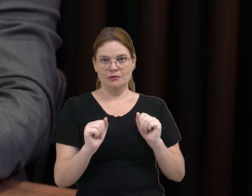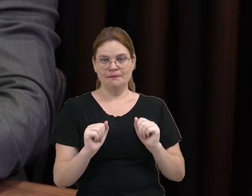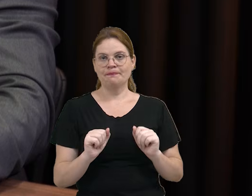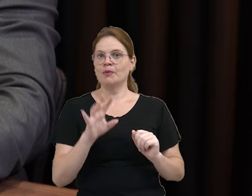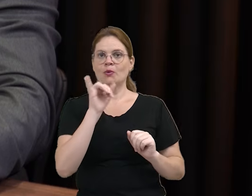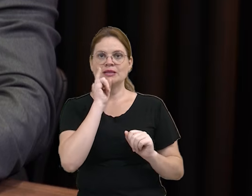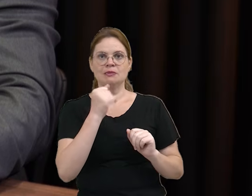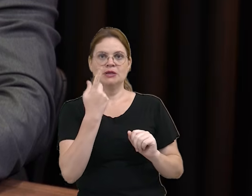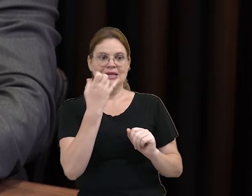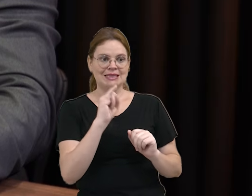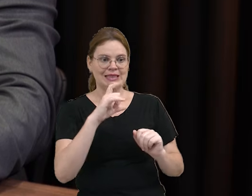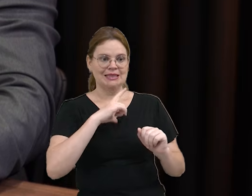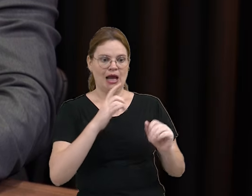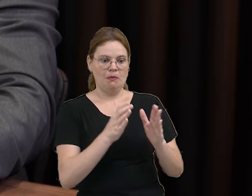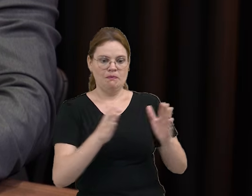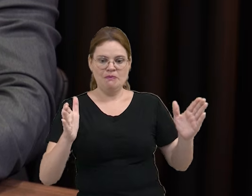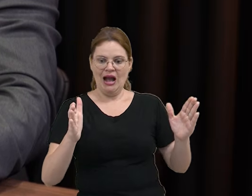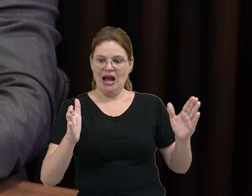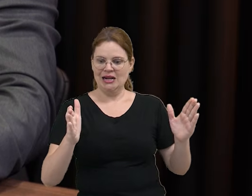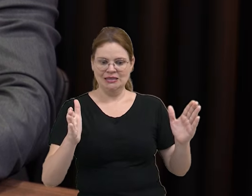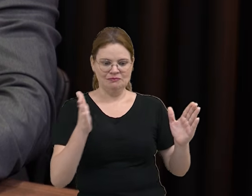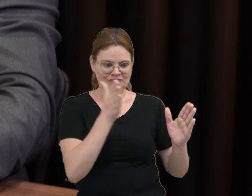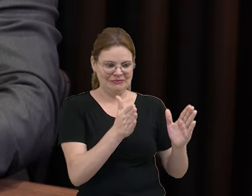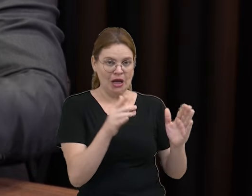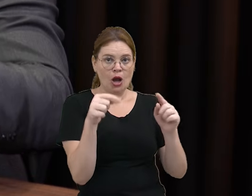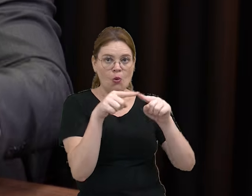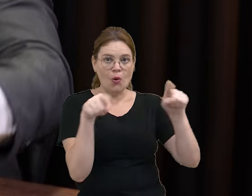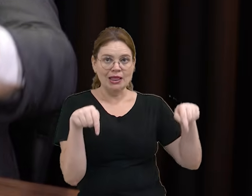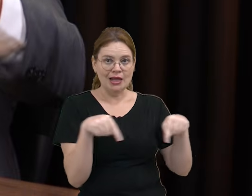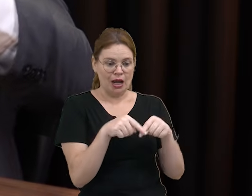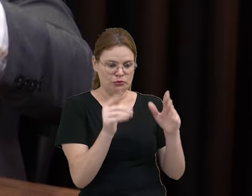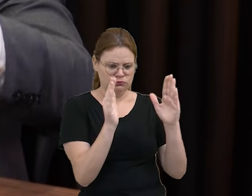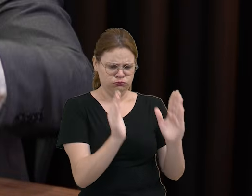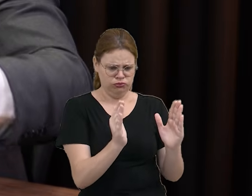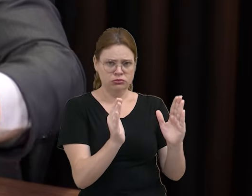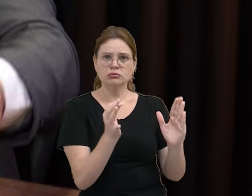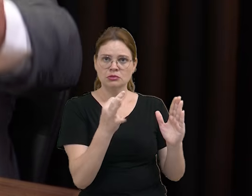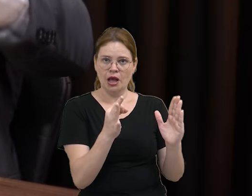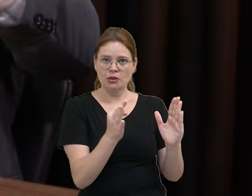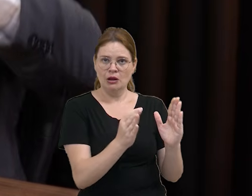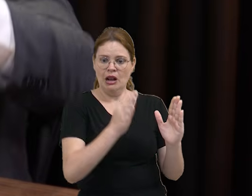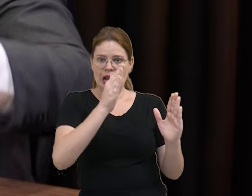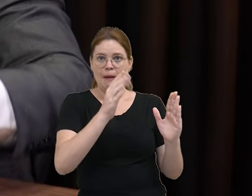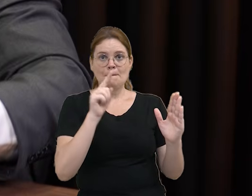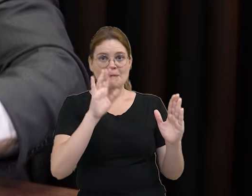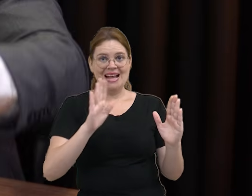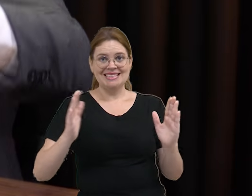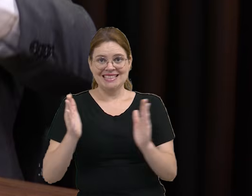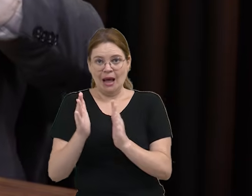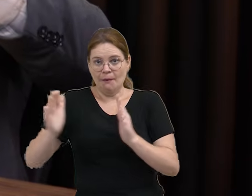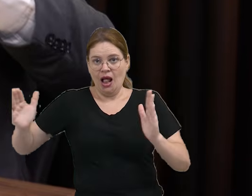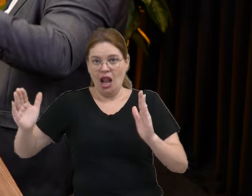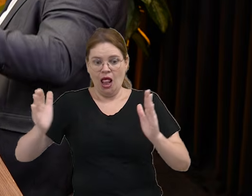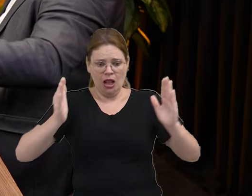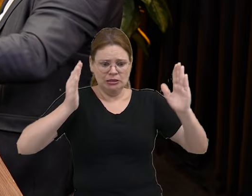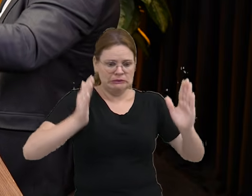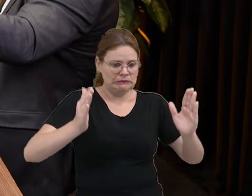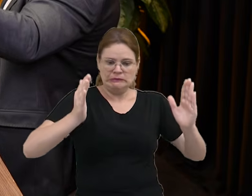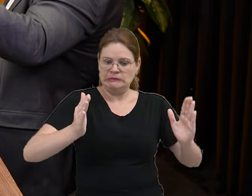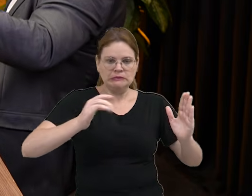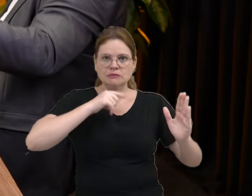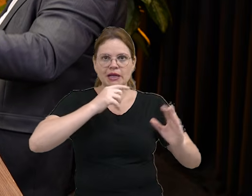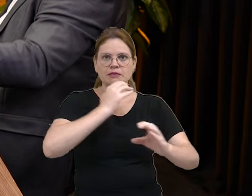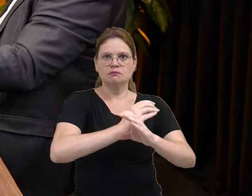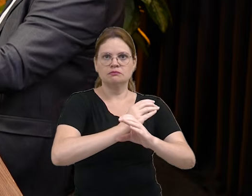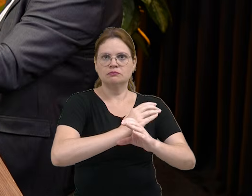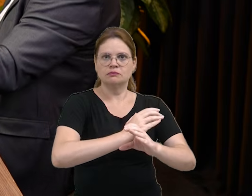Quantas coisas tem que ser tirada de nós que está sobrando? Vaidade, arrogância, inveja, orgulho